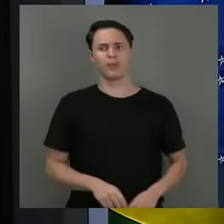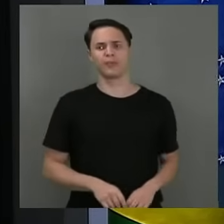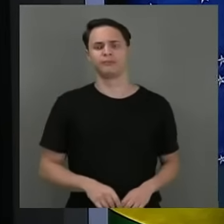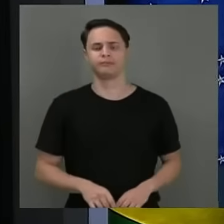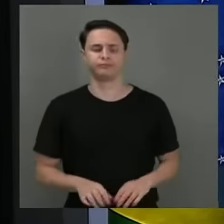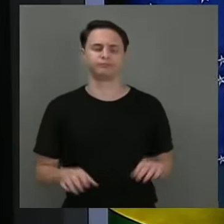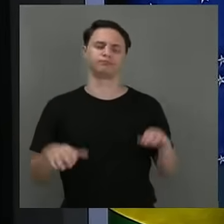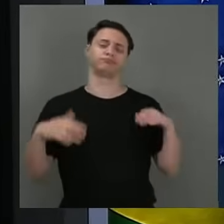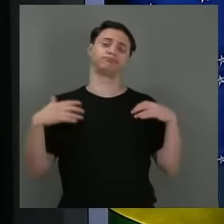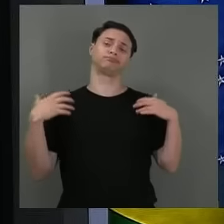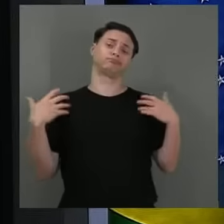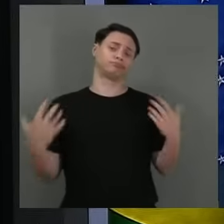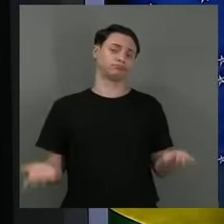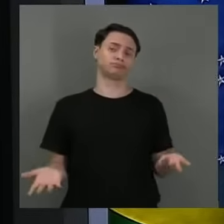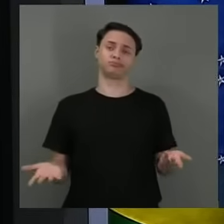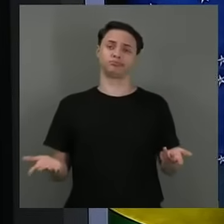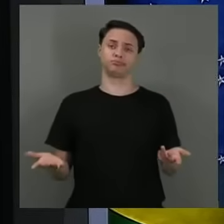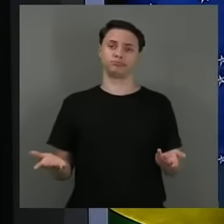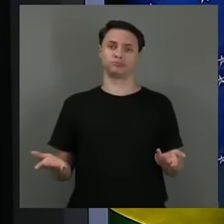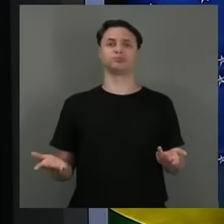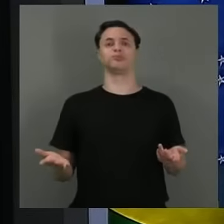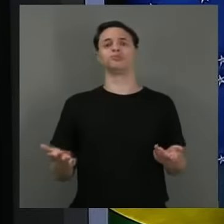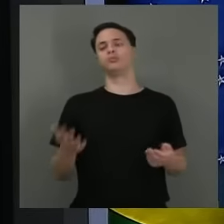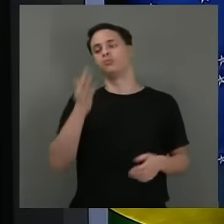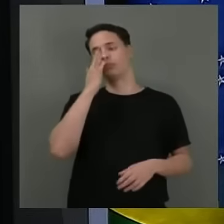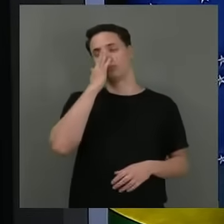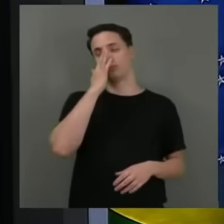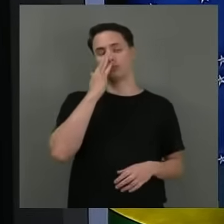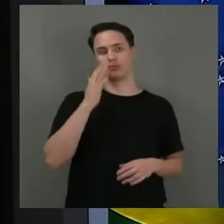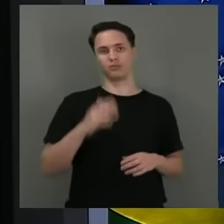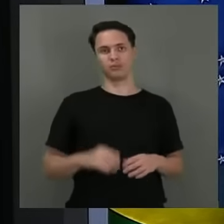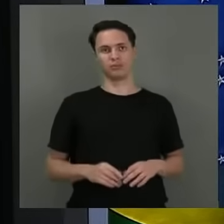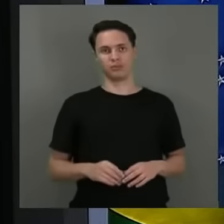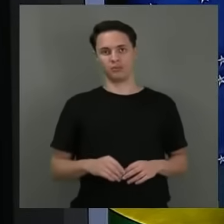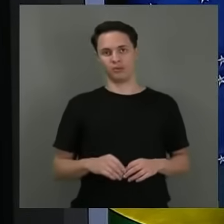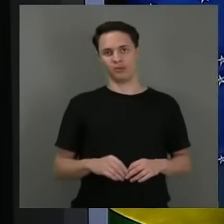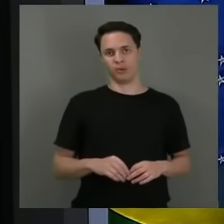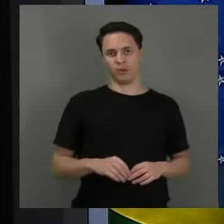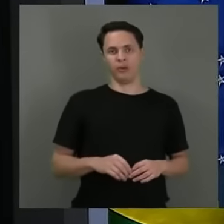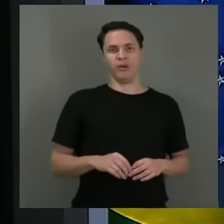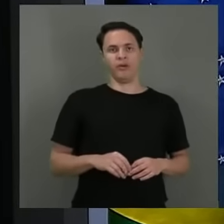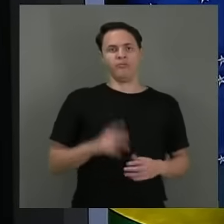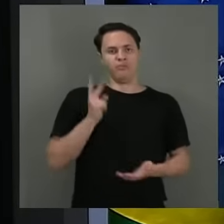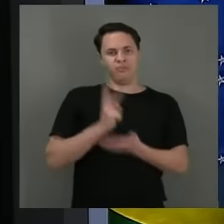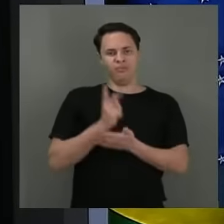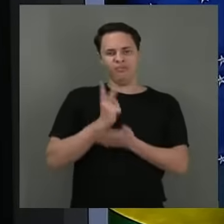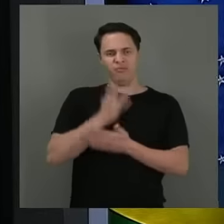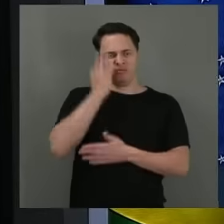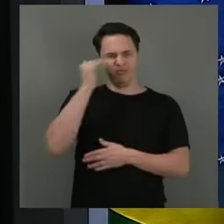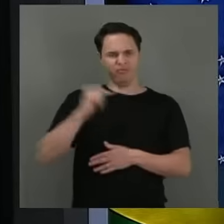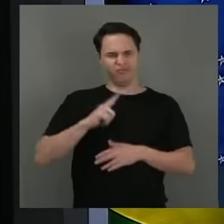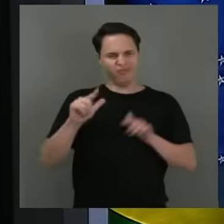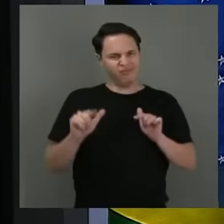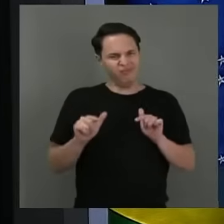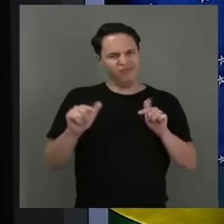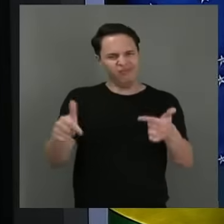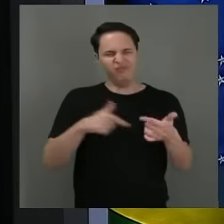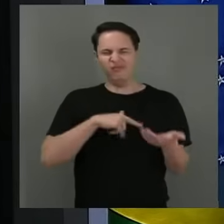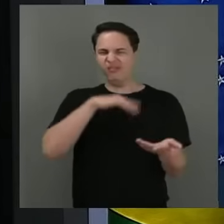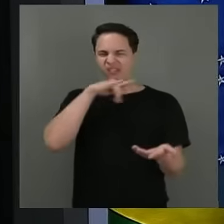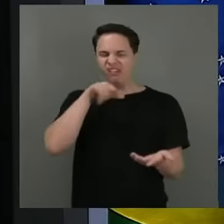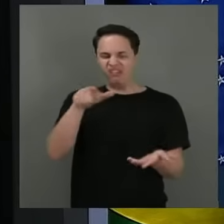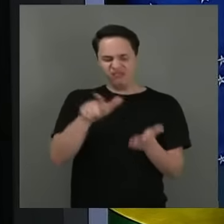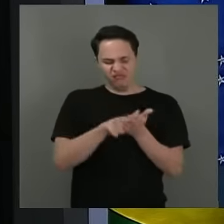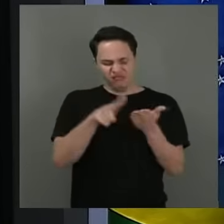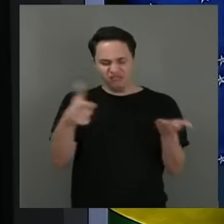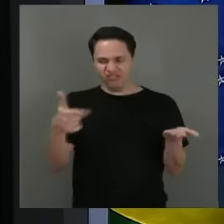Enfim, senhor presidente, ao invés de repudiar veementemente esse ato infame, os